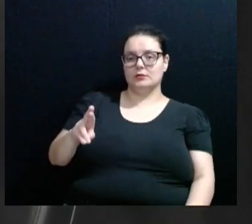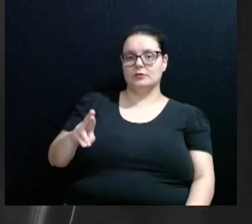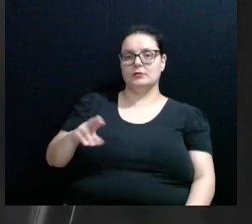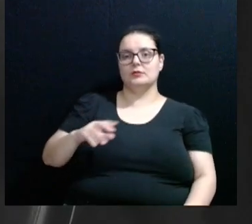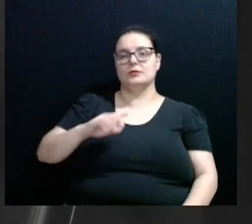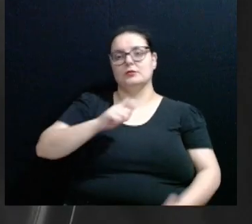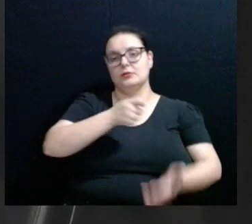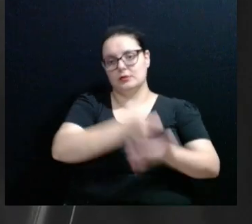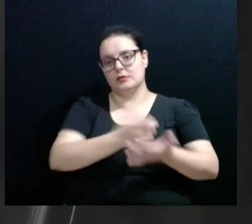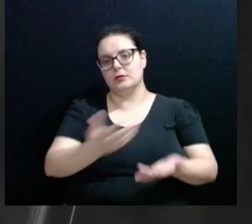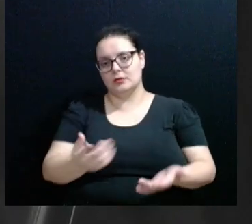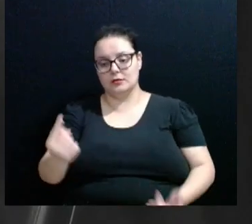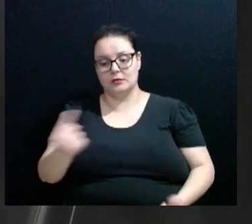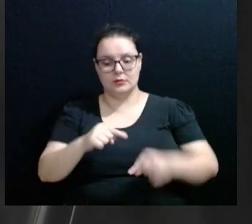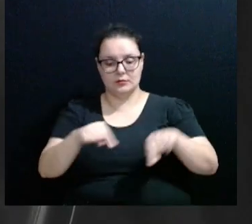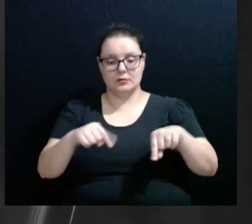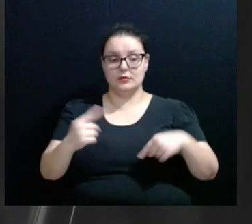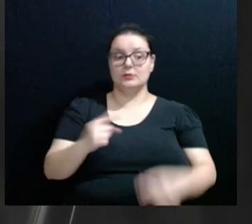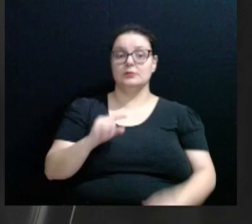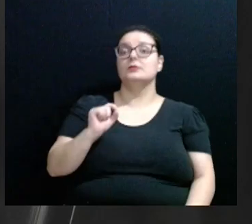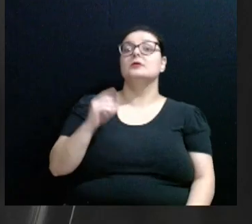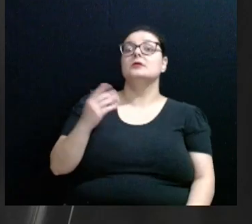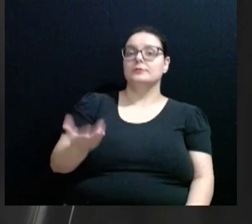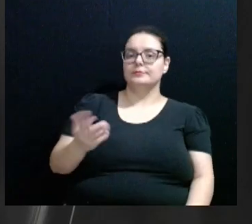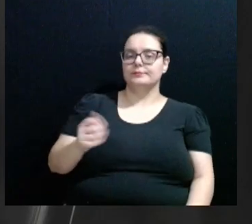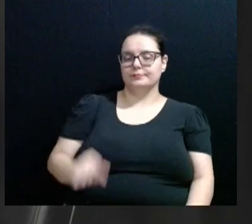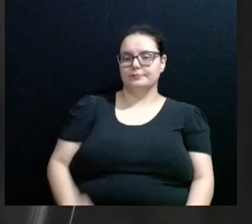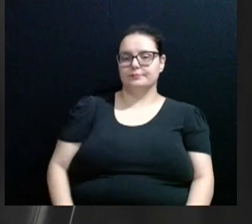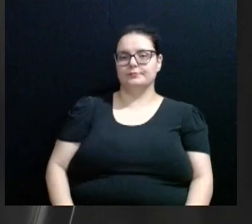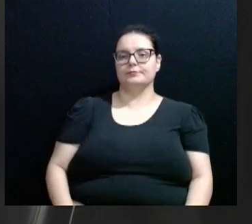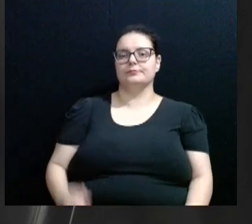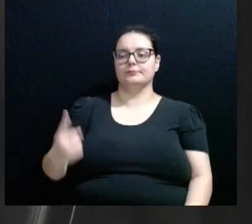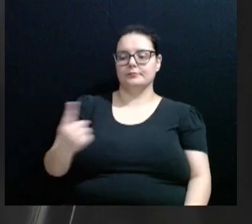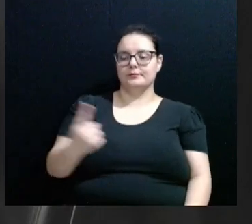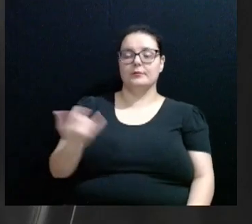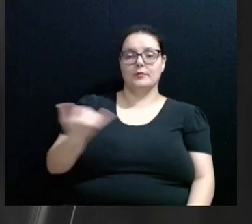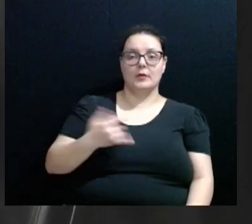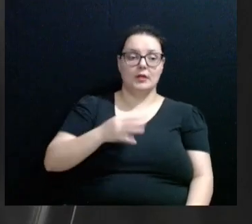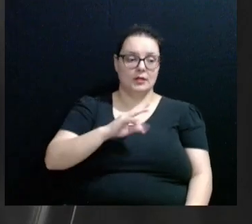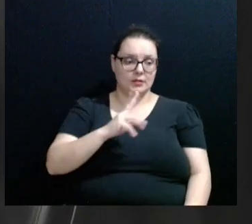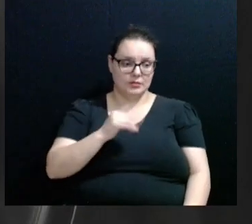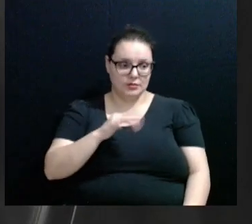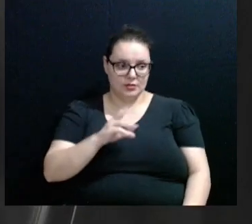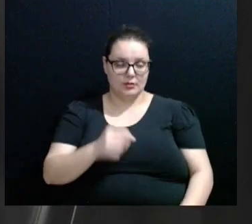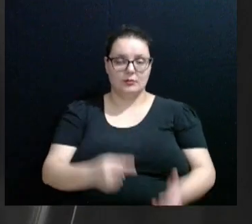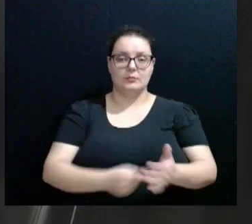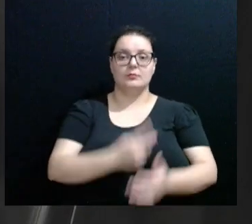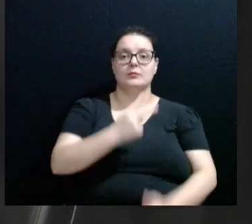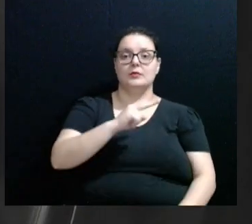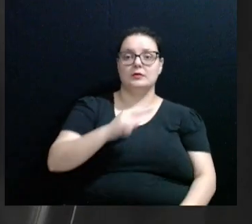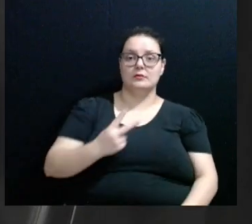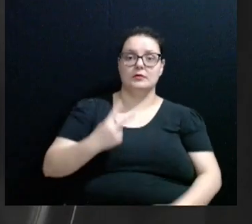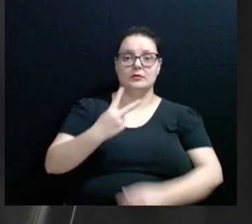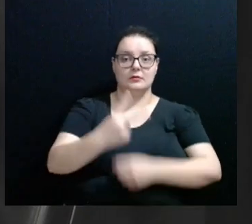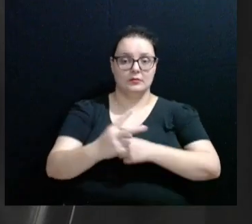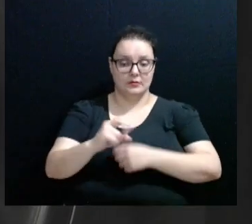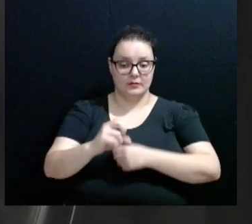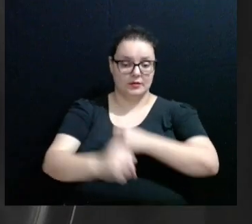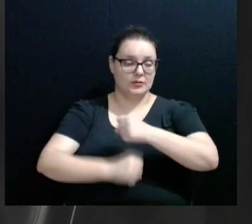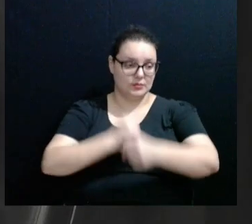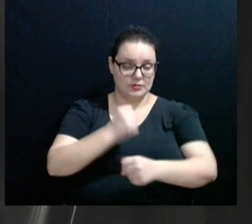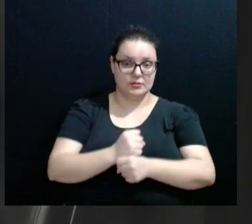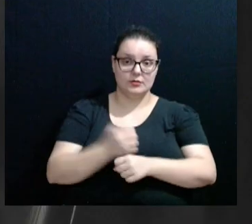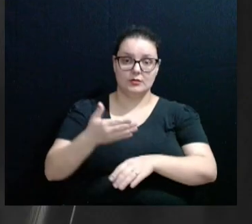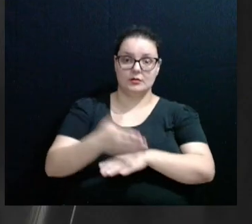ele está falando? Ele falou assim, Thiago, foi a primeira vez em 20 anos que eu entrei numa instituição